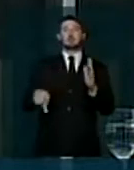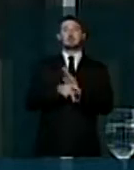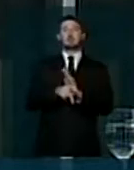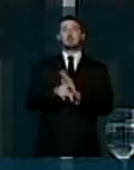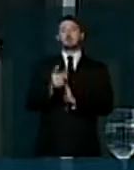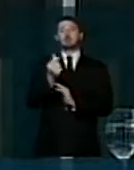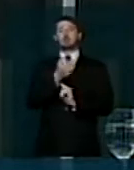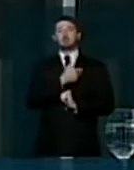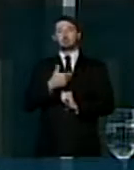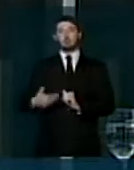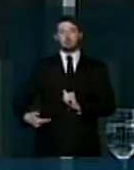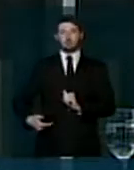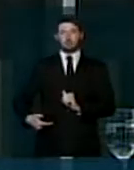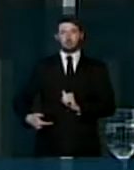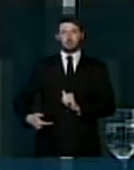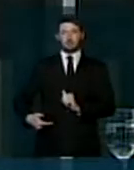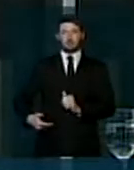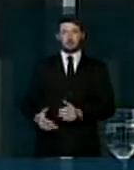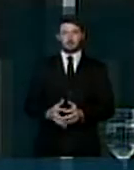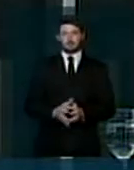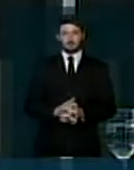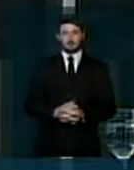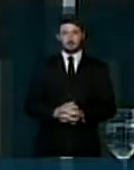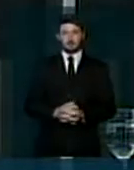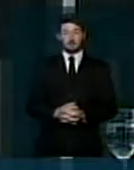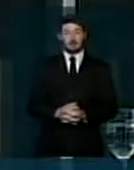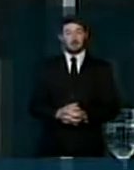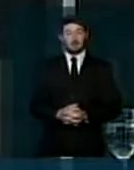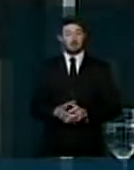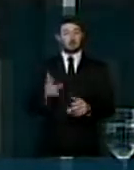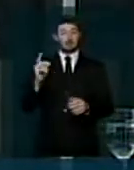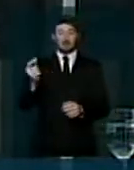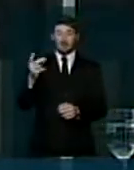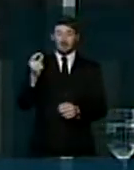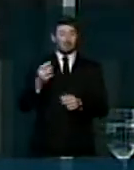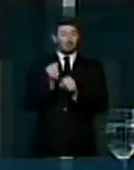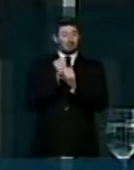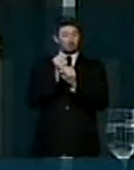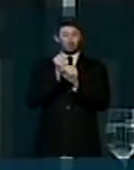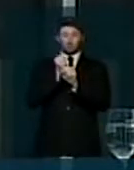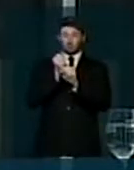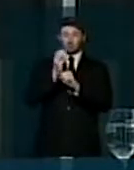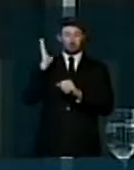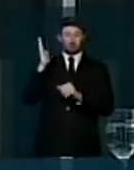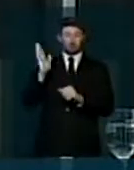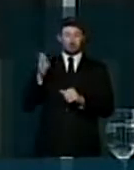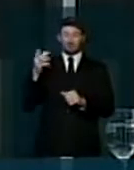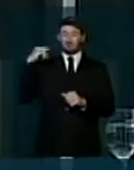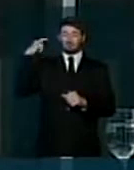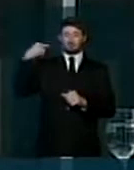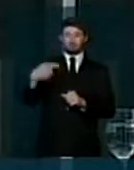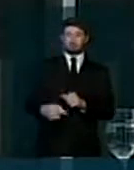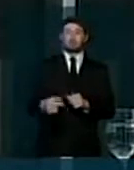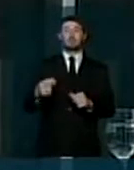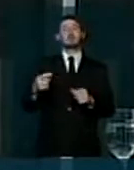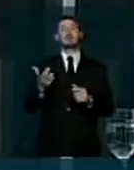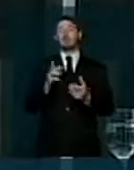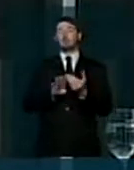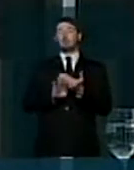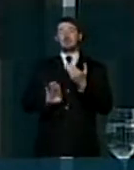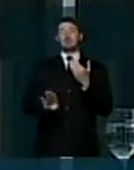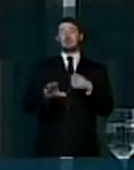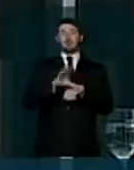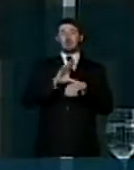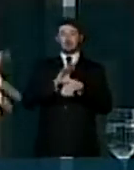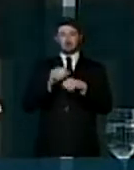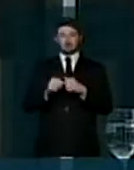destinos dos recursos públicos, que há muito tempo andam se distanciado dos princípios constitucionais, que